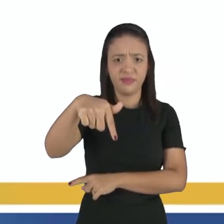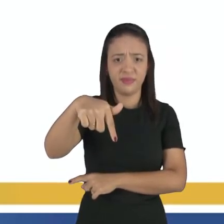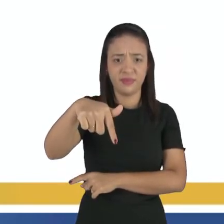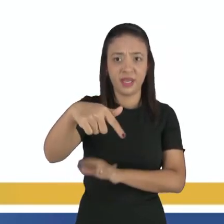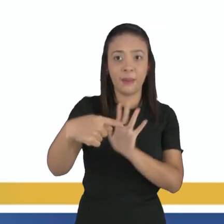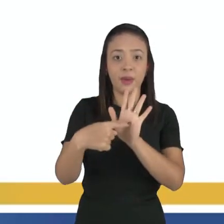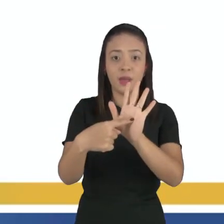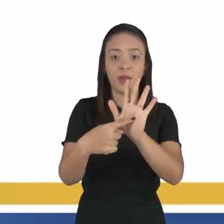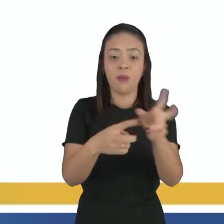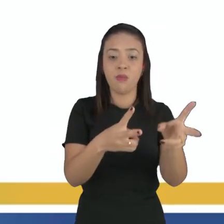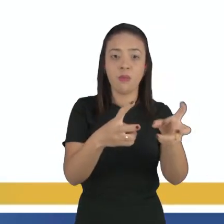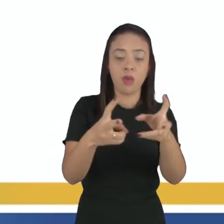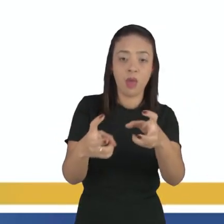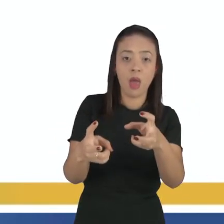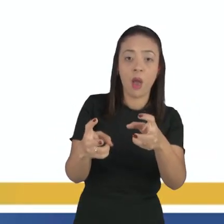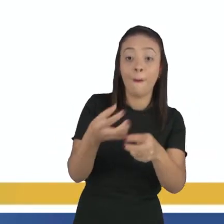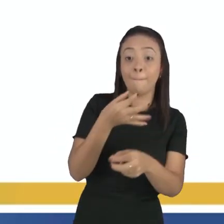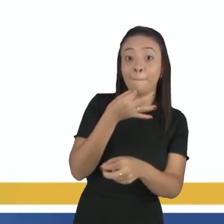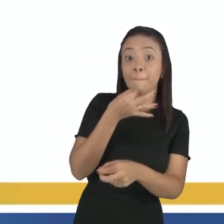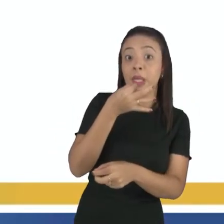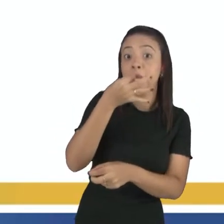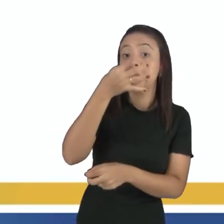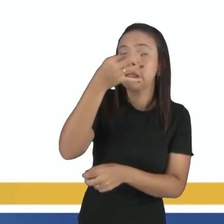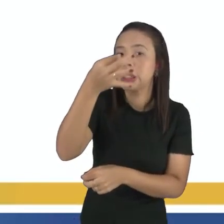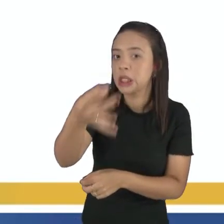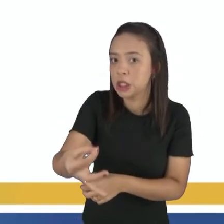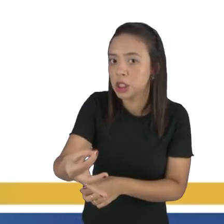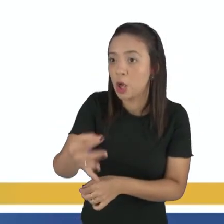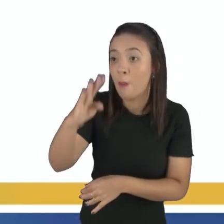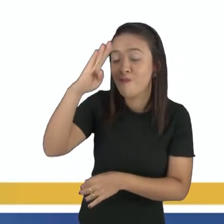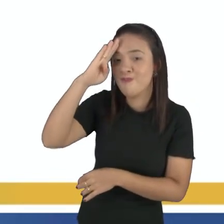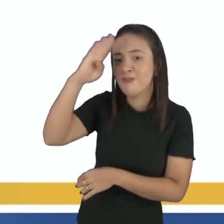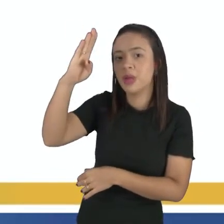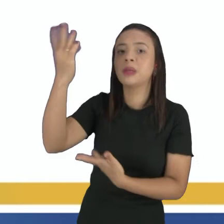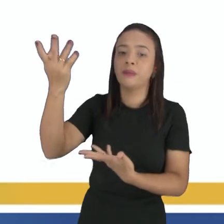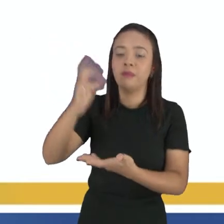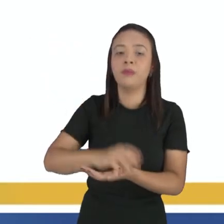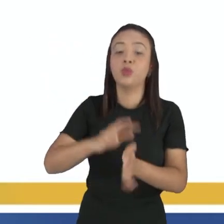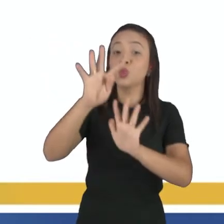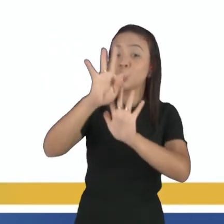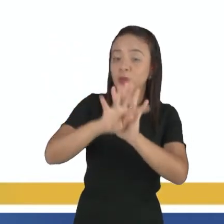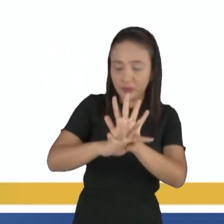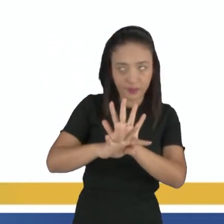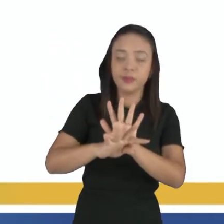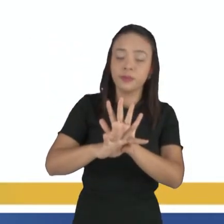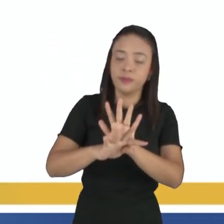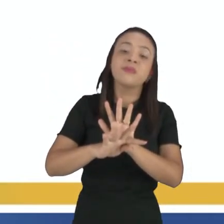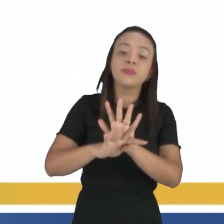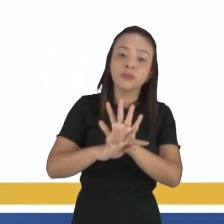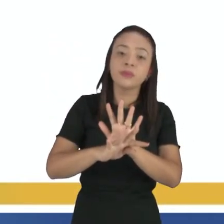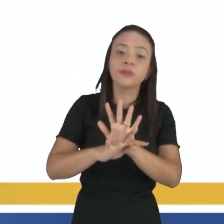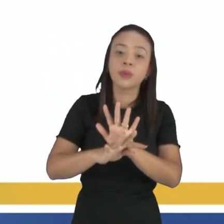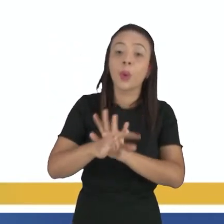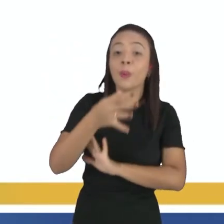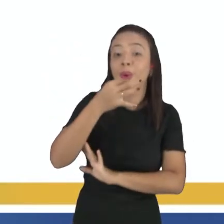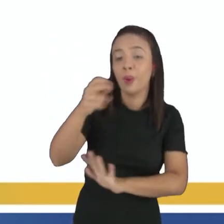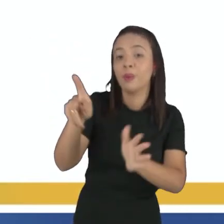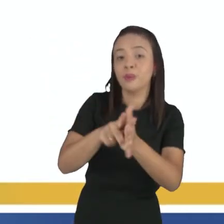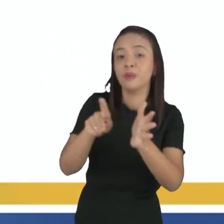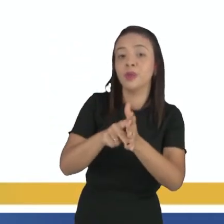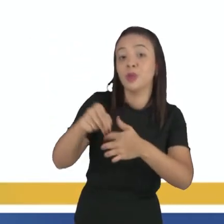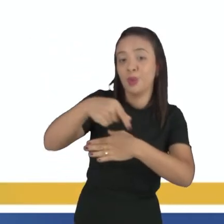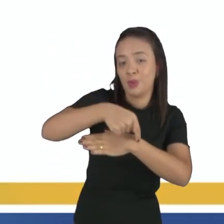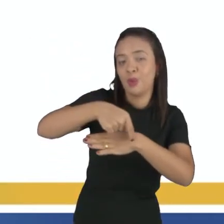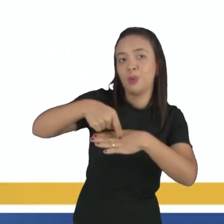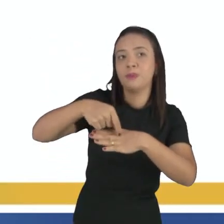e identifique a tese do texto ou seja o argumento principal defendido tá bom ou seja o ponto de vista que você